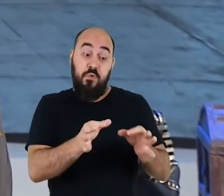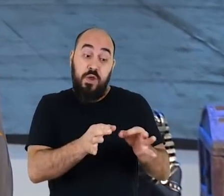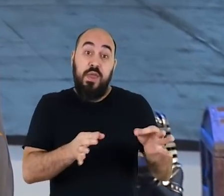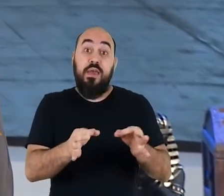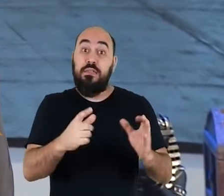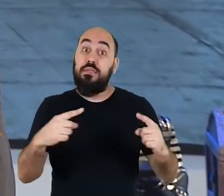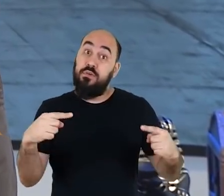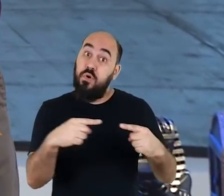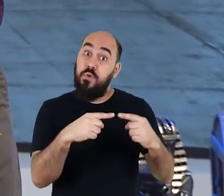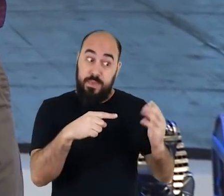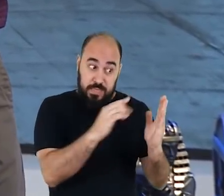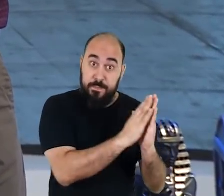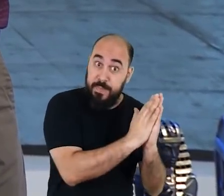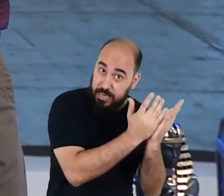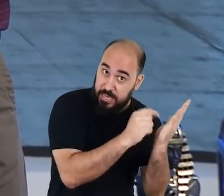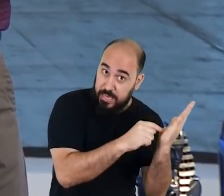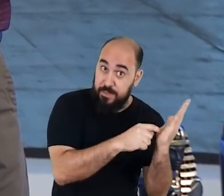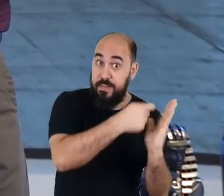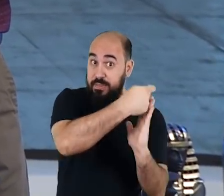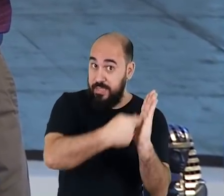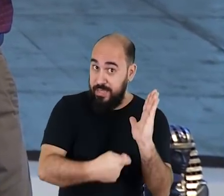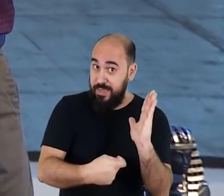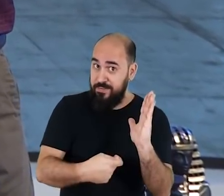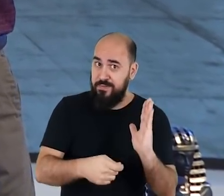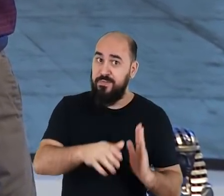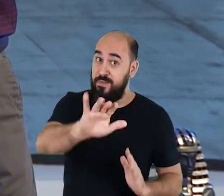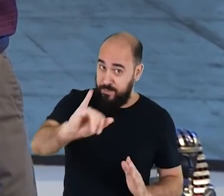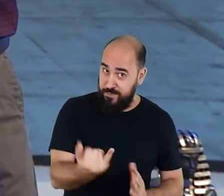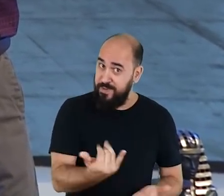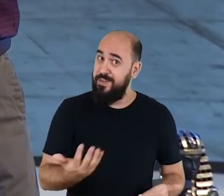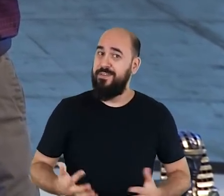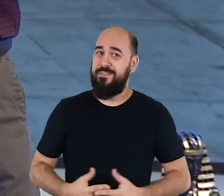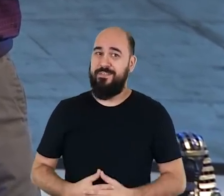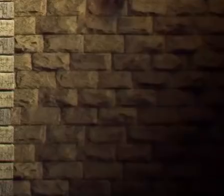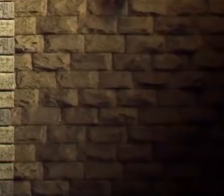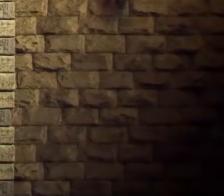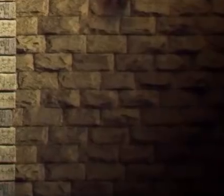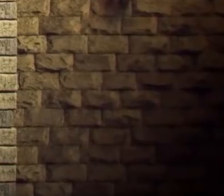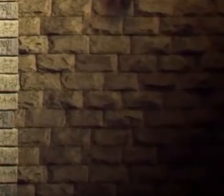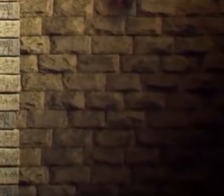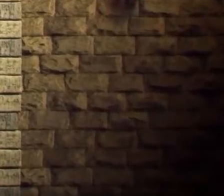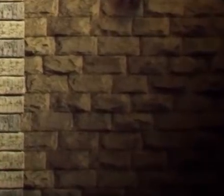passagens bíblicas que as mencionam. Então não sai daí, porque o Evidências está só começando.